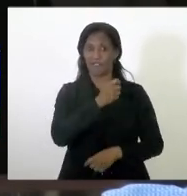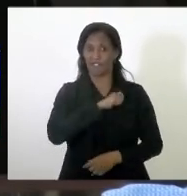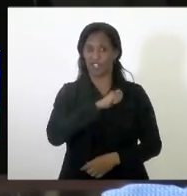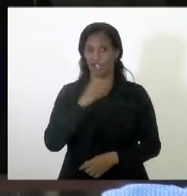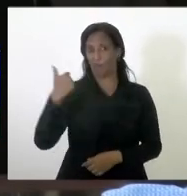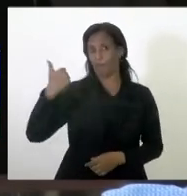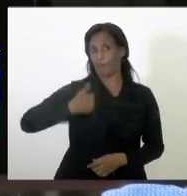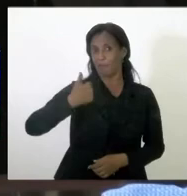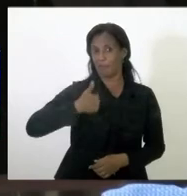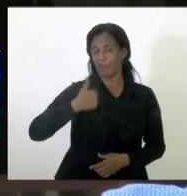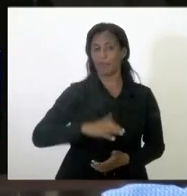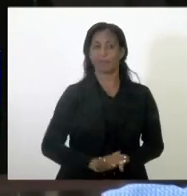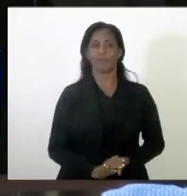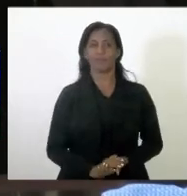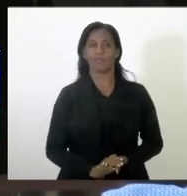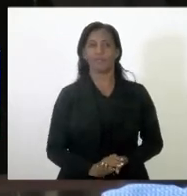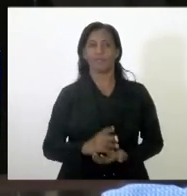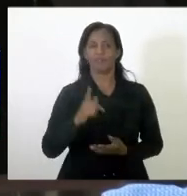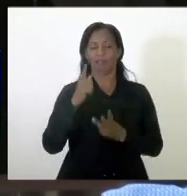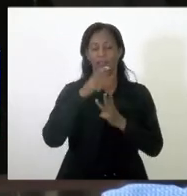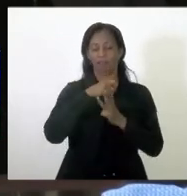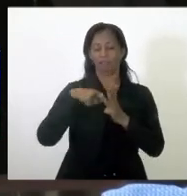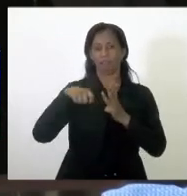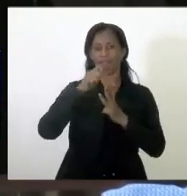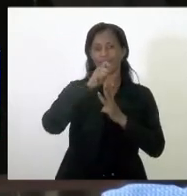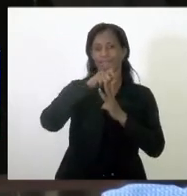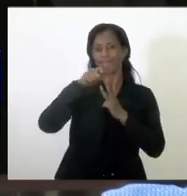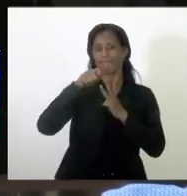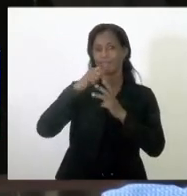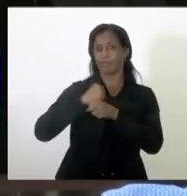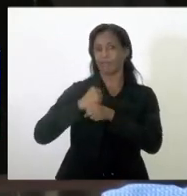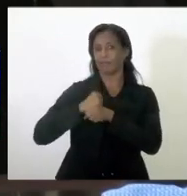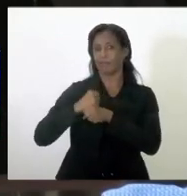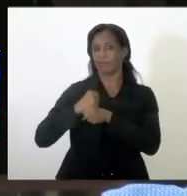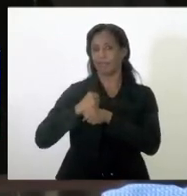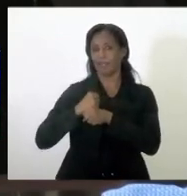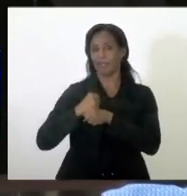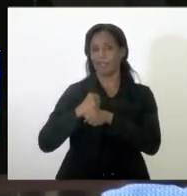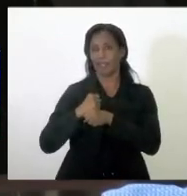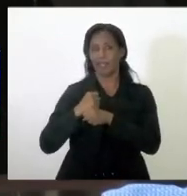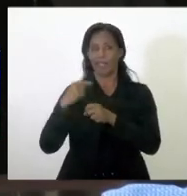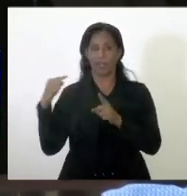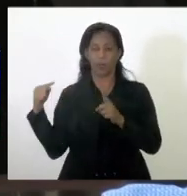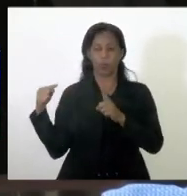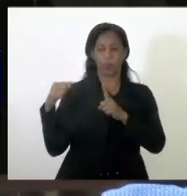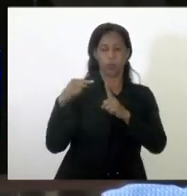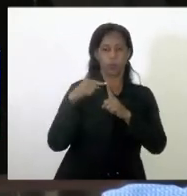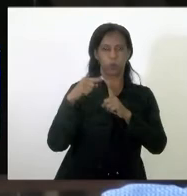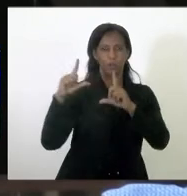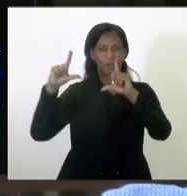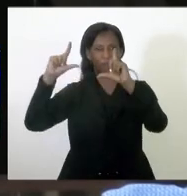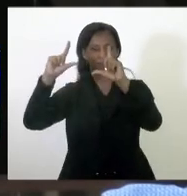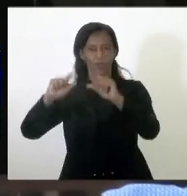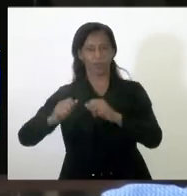primeiro, que durou 3 anos, as metas de redução de